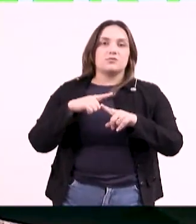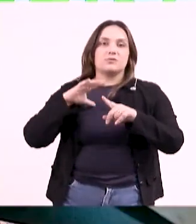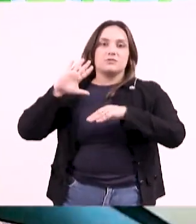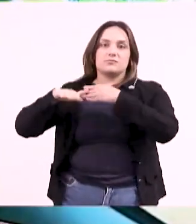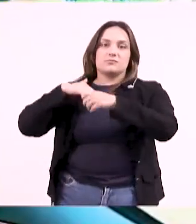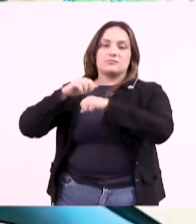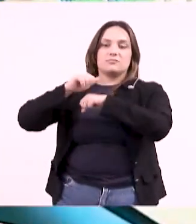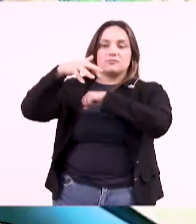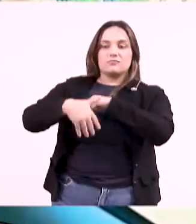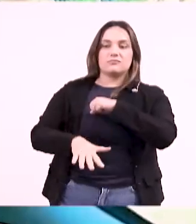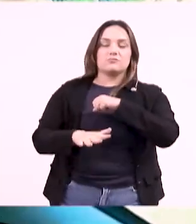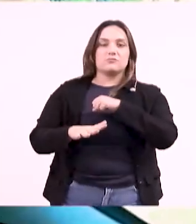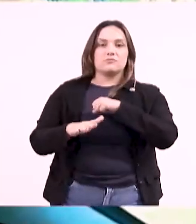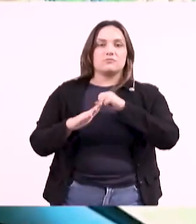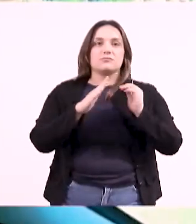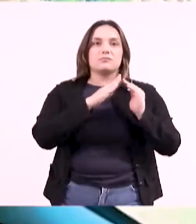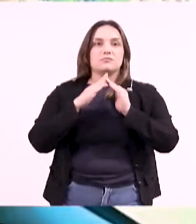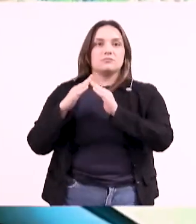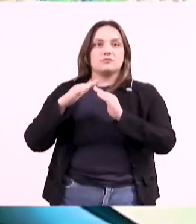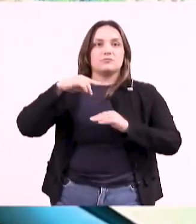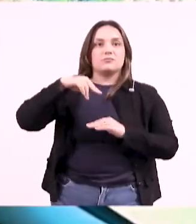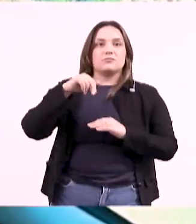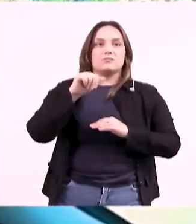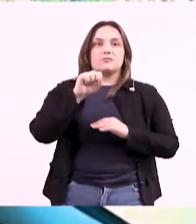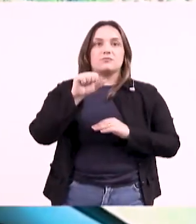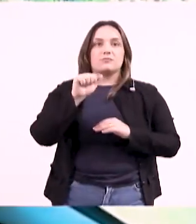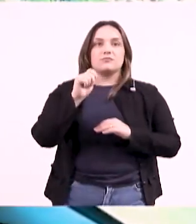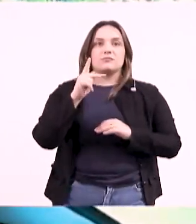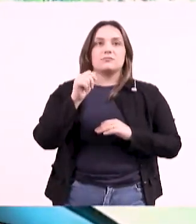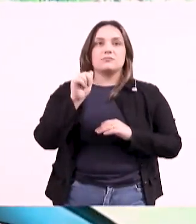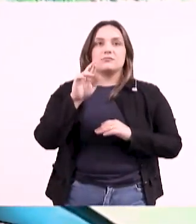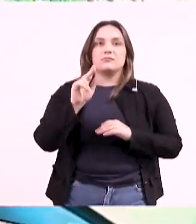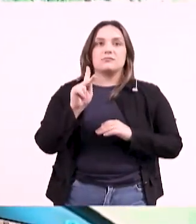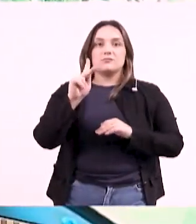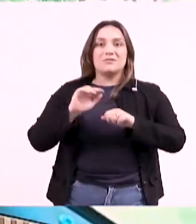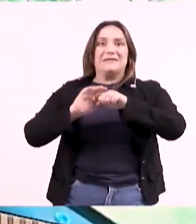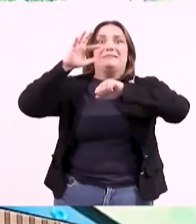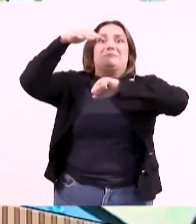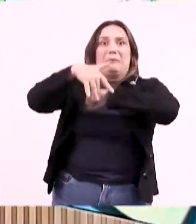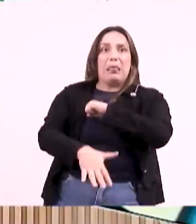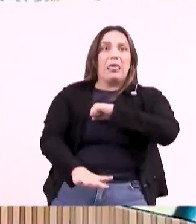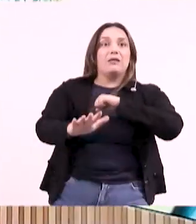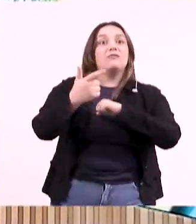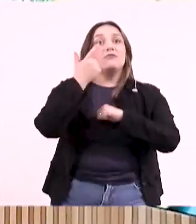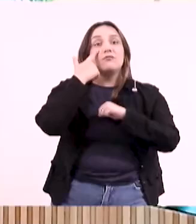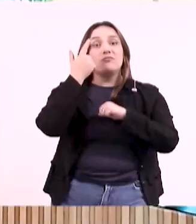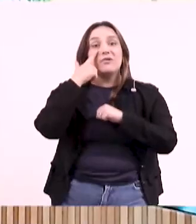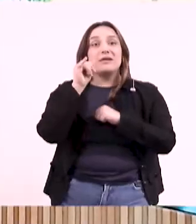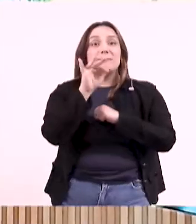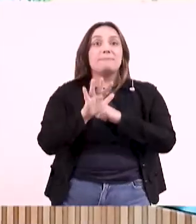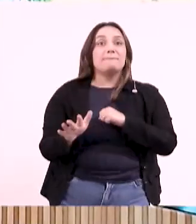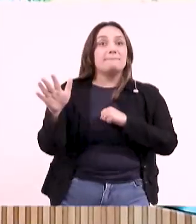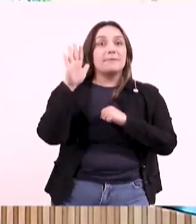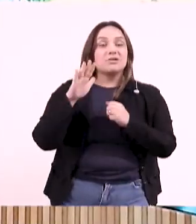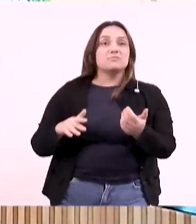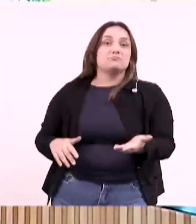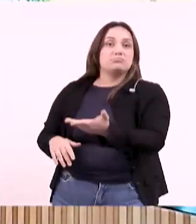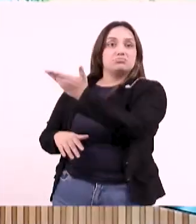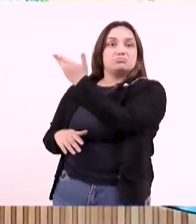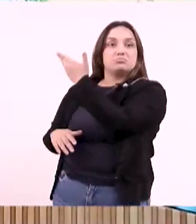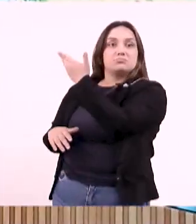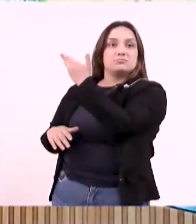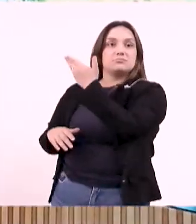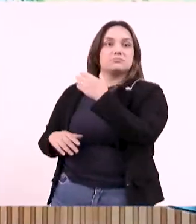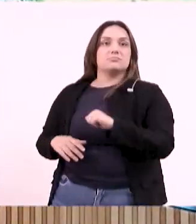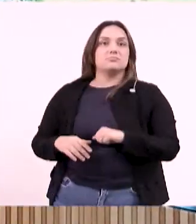condomínio residencial aqui da capital, chamado NASA Park, rompeu. A gente tem até aqui no telão uma imagem, essa parte mais